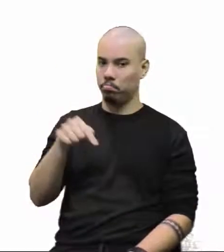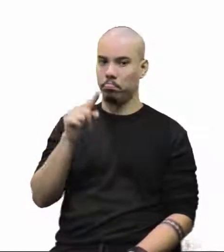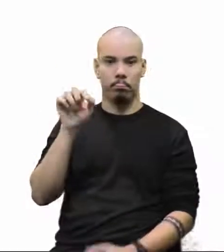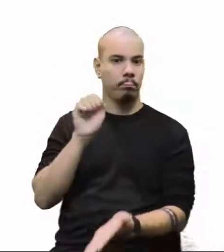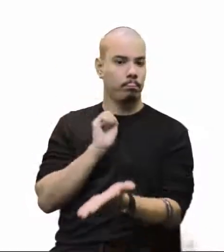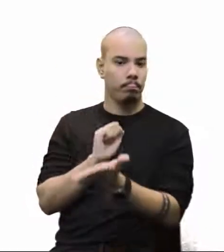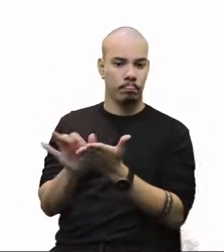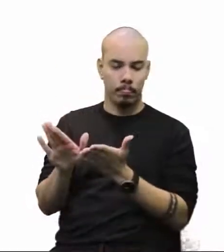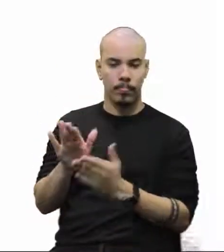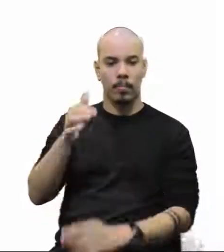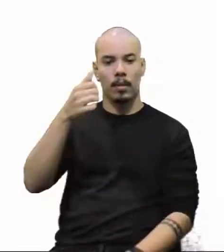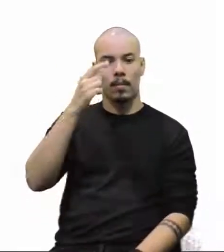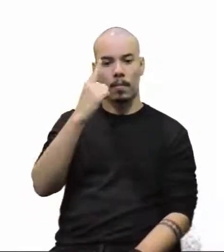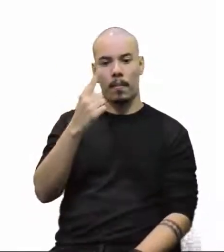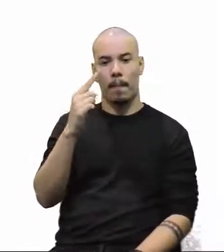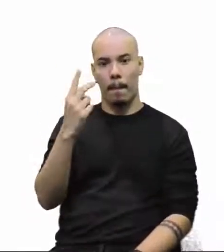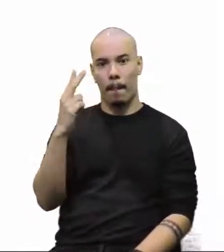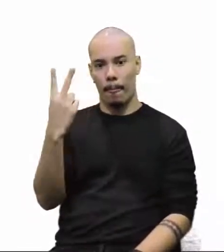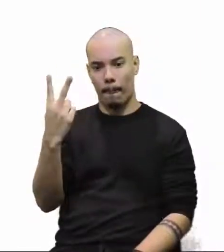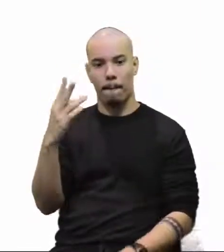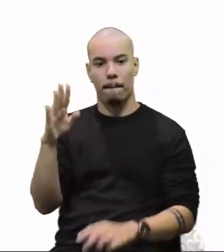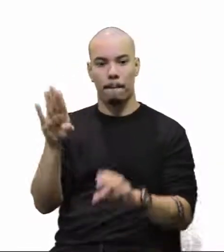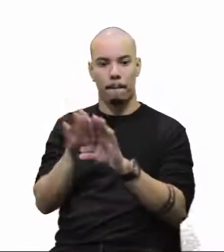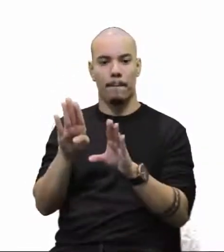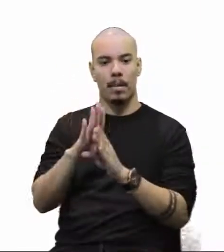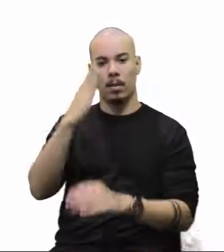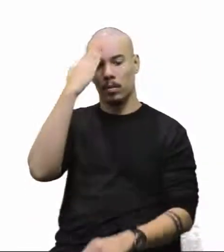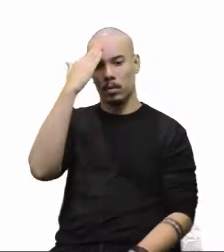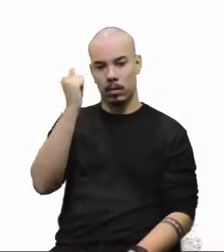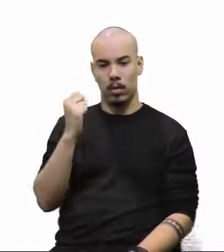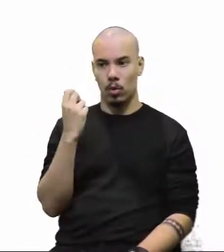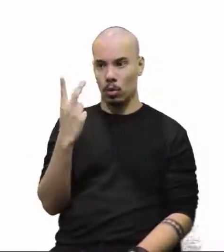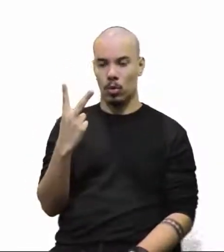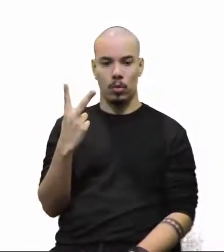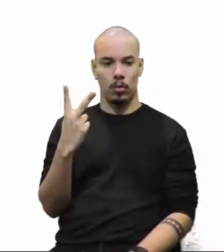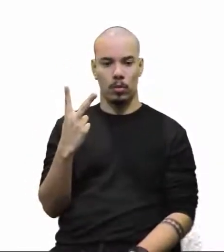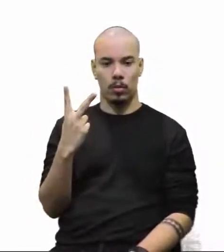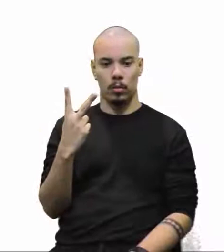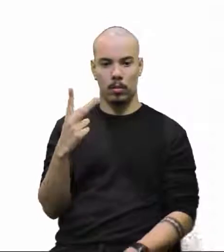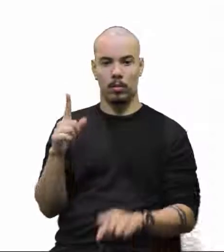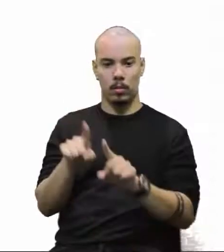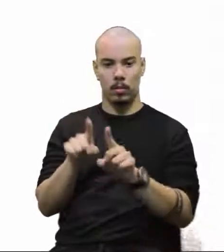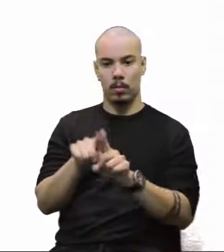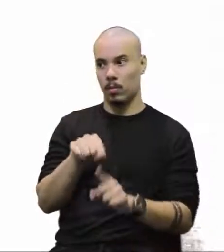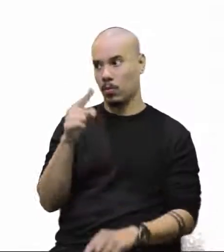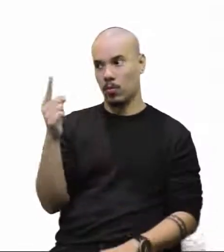embora. 4 com 2, já sei aqui, ó, que vai ficar 2, né, Décio? Ou se não, 2 com 2 do outro lado.